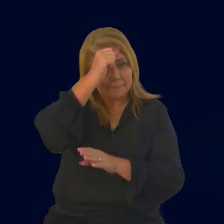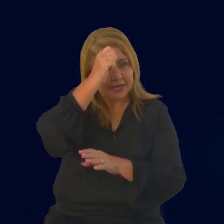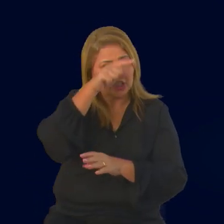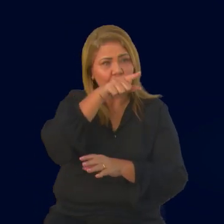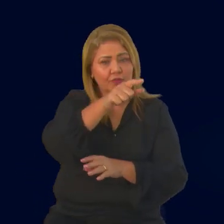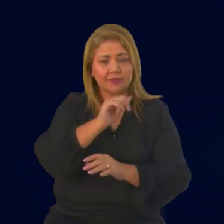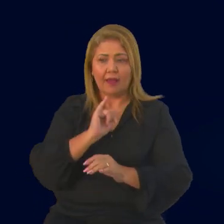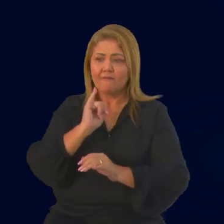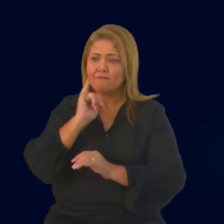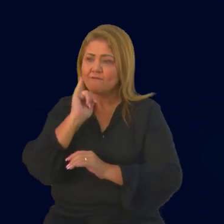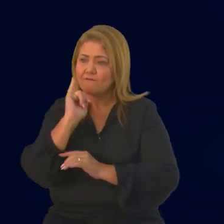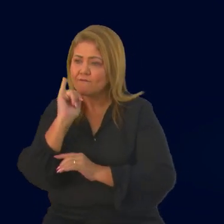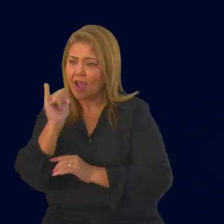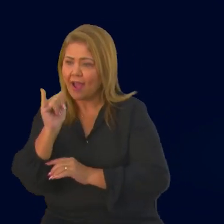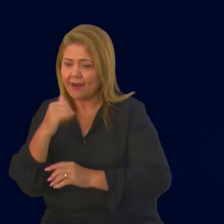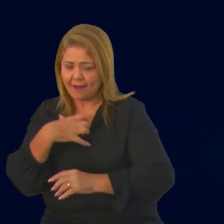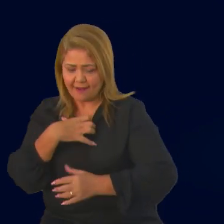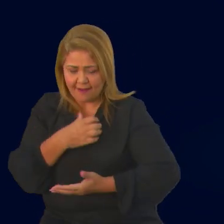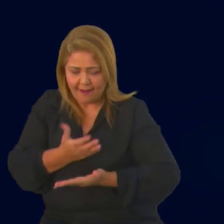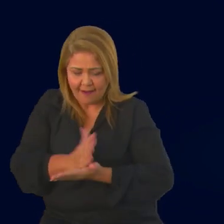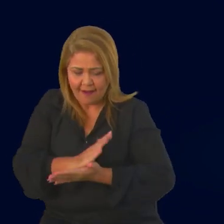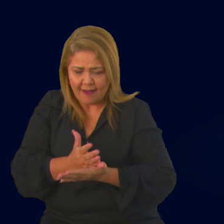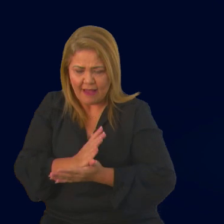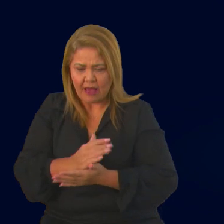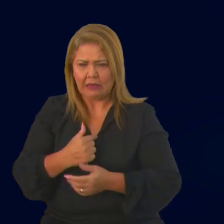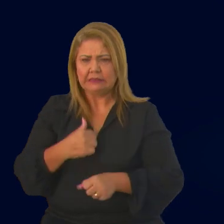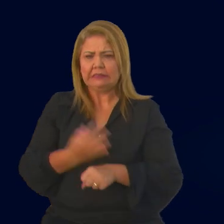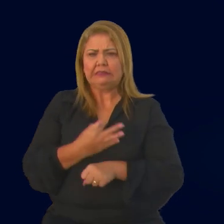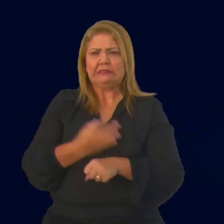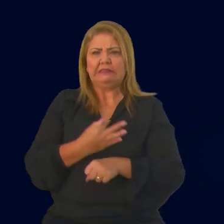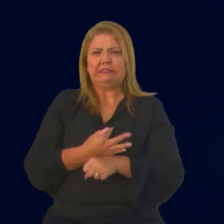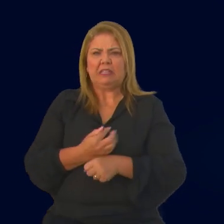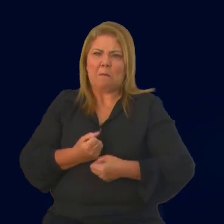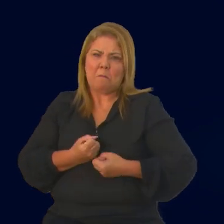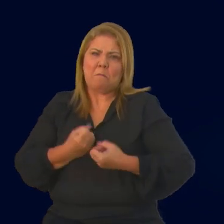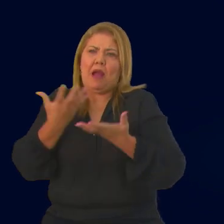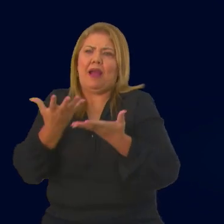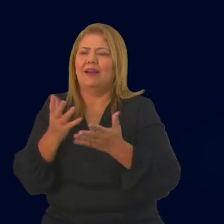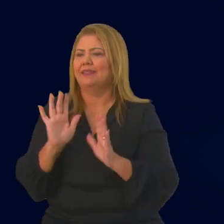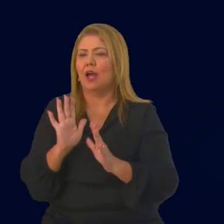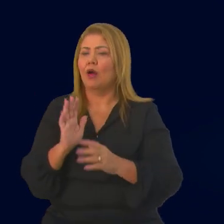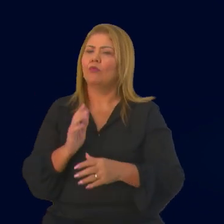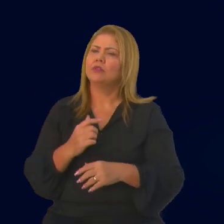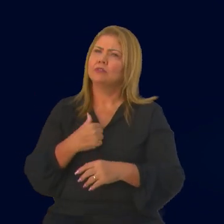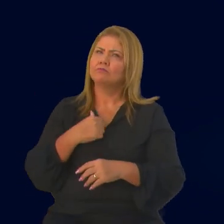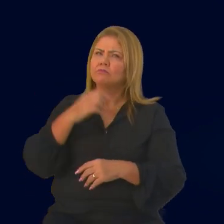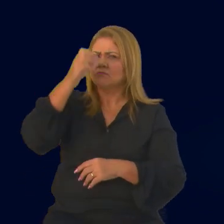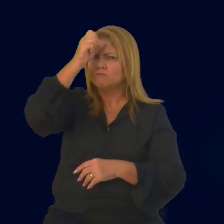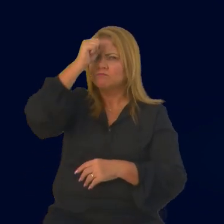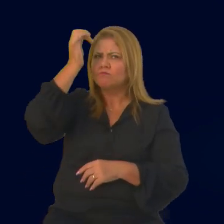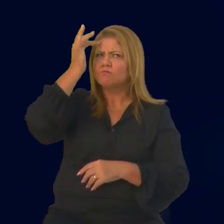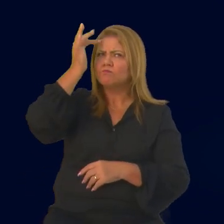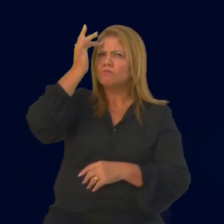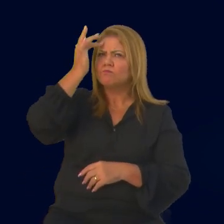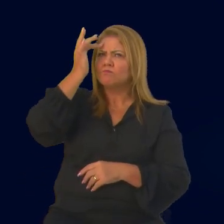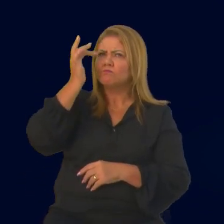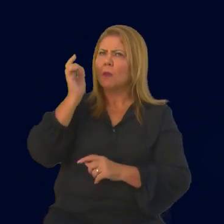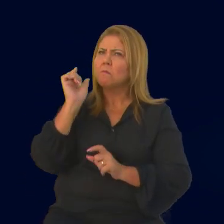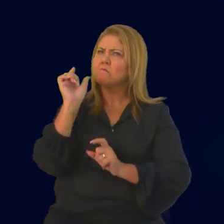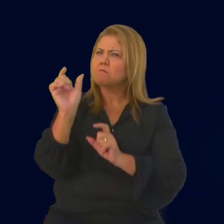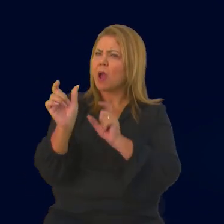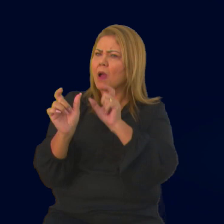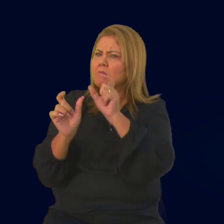você não aguenta mais. Só assim você poderá dizer tudo com as suas melhores palavras, não com as